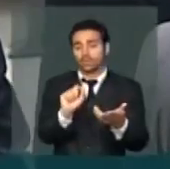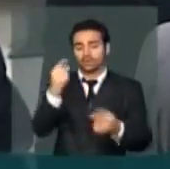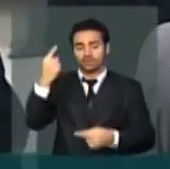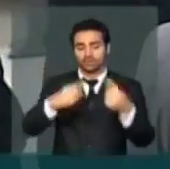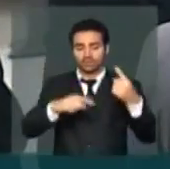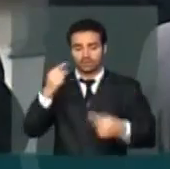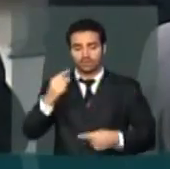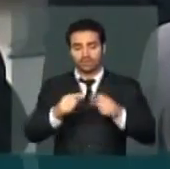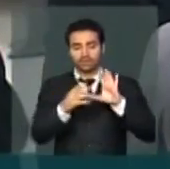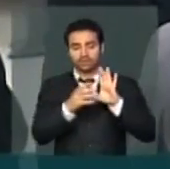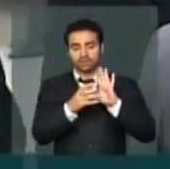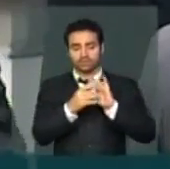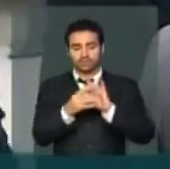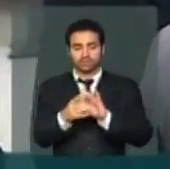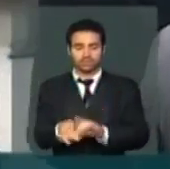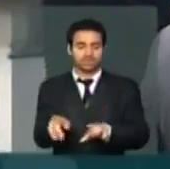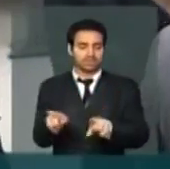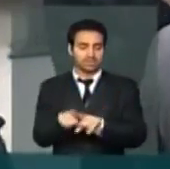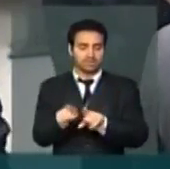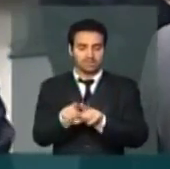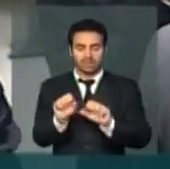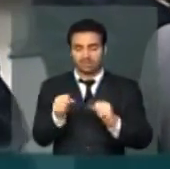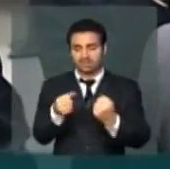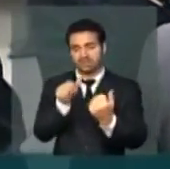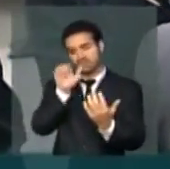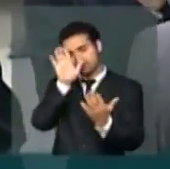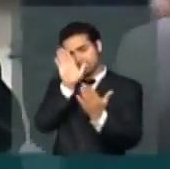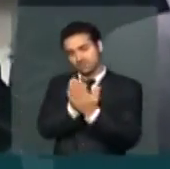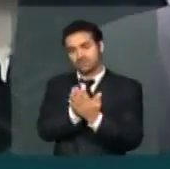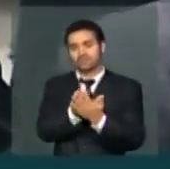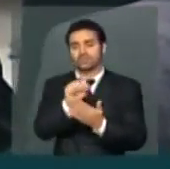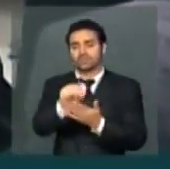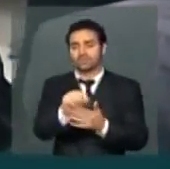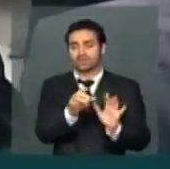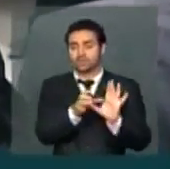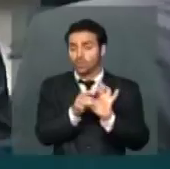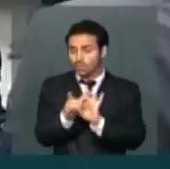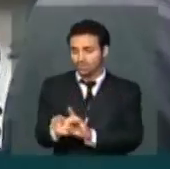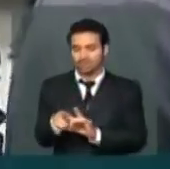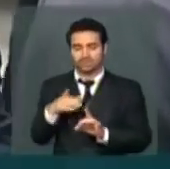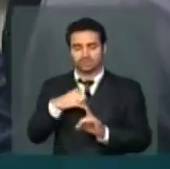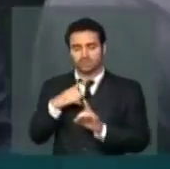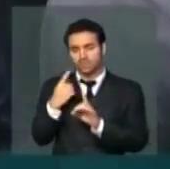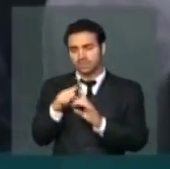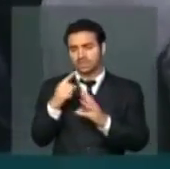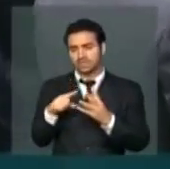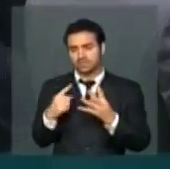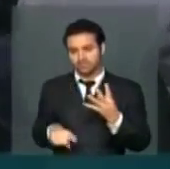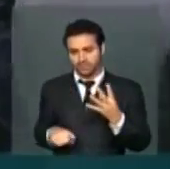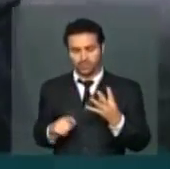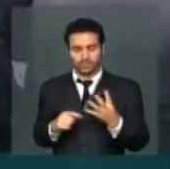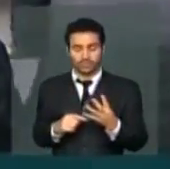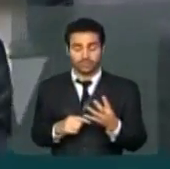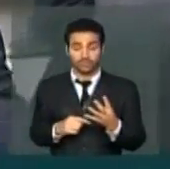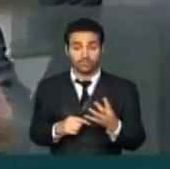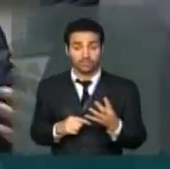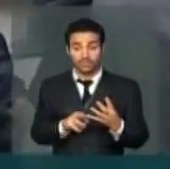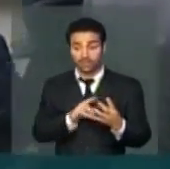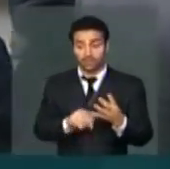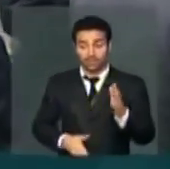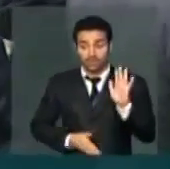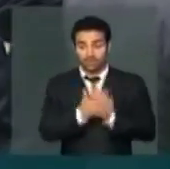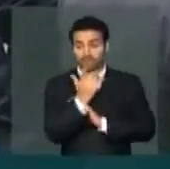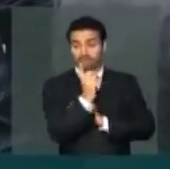da conjuntura e enfrentar a própria conjuntura nos desafios que ela nos coloca. Não é fugindo